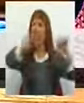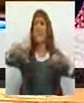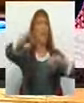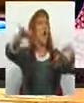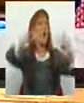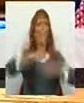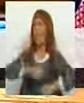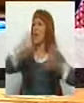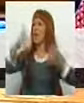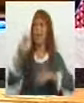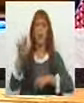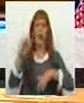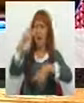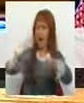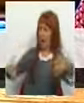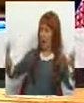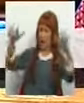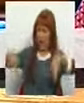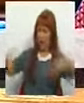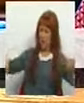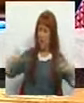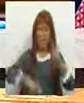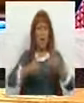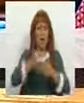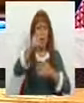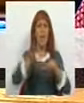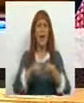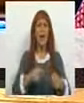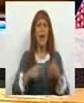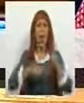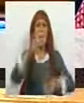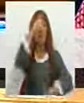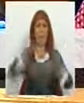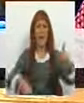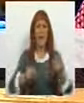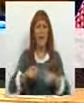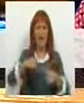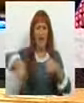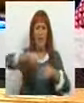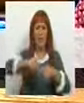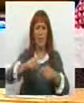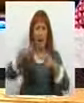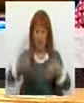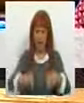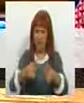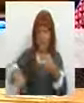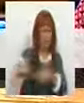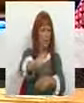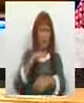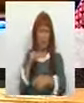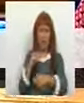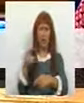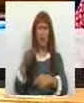no meio da cidade da Trofa. Não adjudicamos empreitadas parciais que acabam no meio do campo numa rotunda para voltar para trás ou no meio da